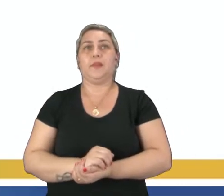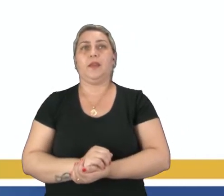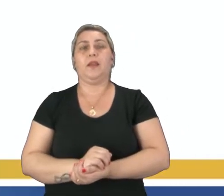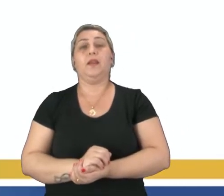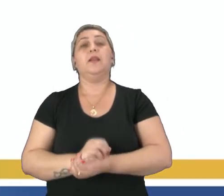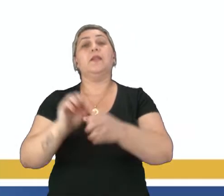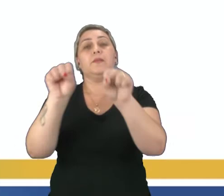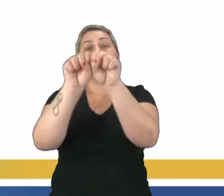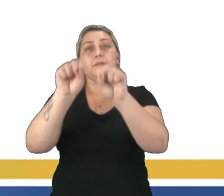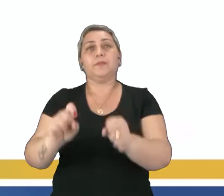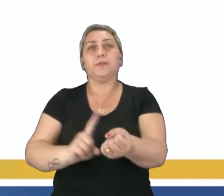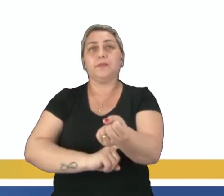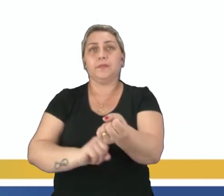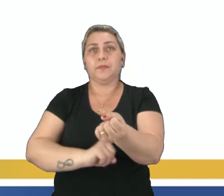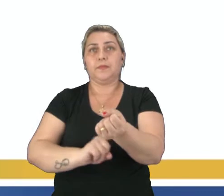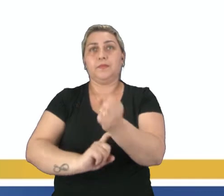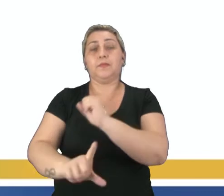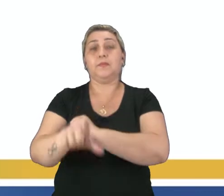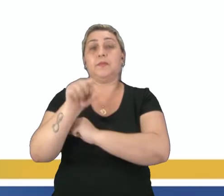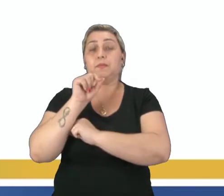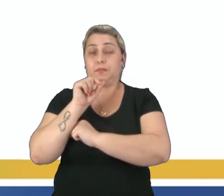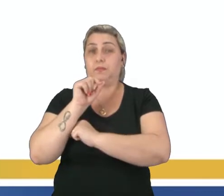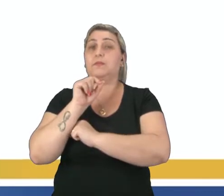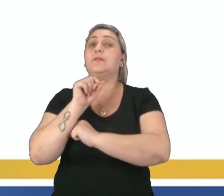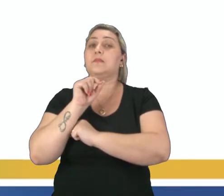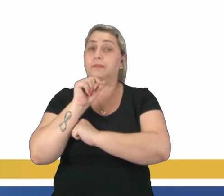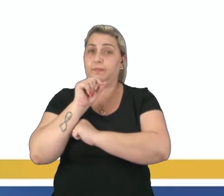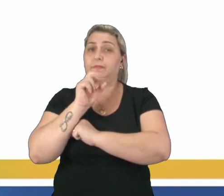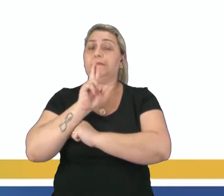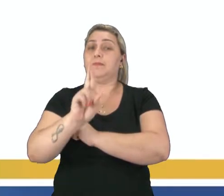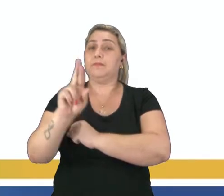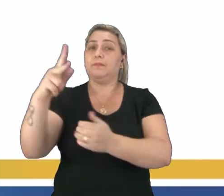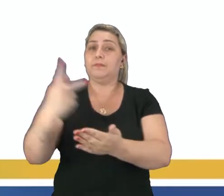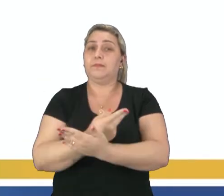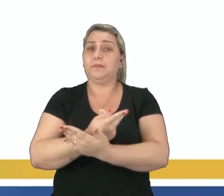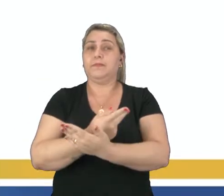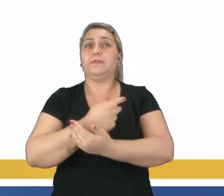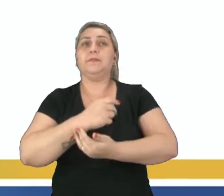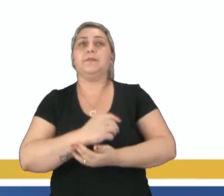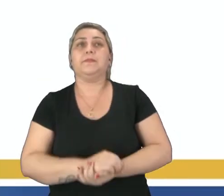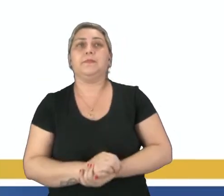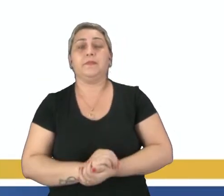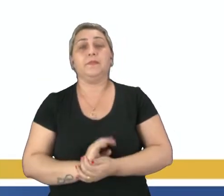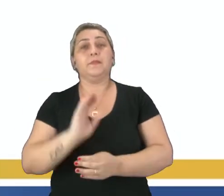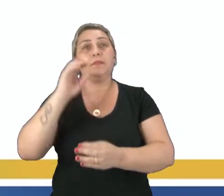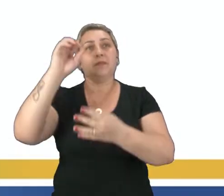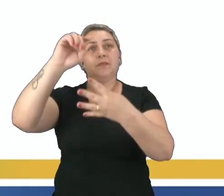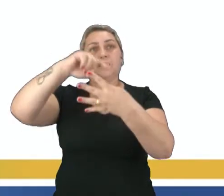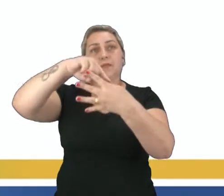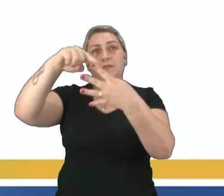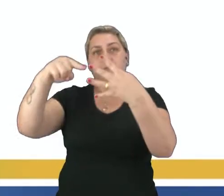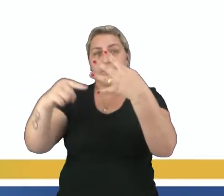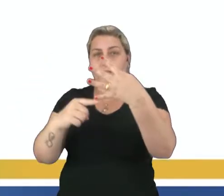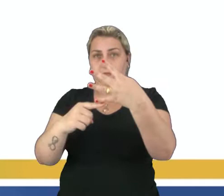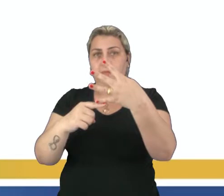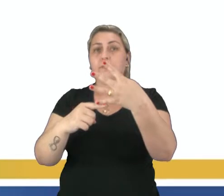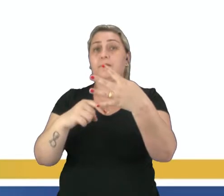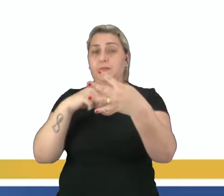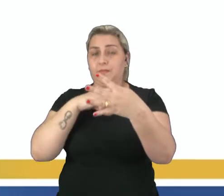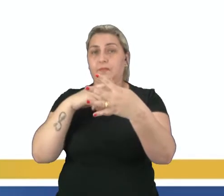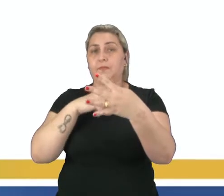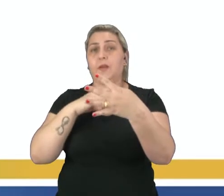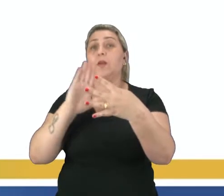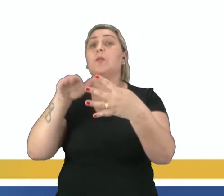a respeito do sistema nervoso, marque a alternativa incorreta. Ou seja, dentre essas alternativas que nós temos